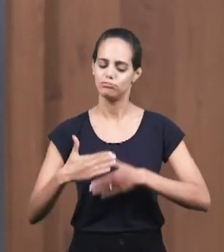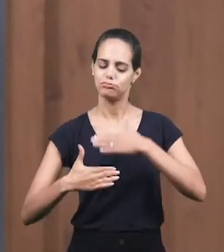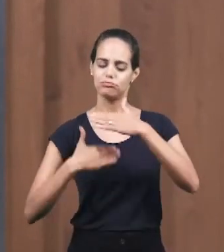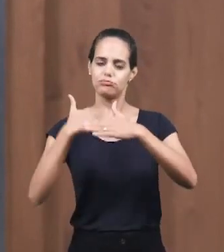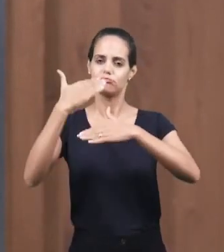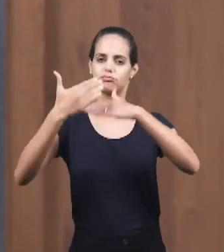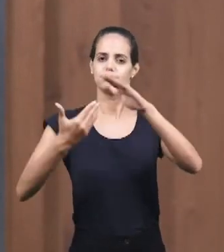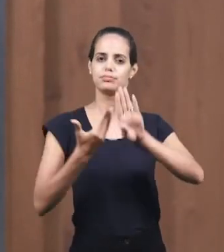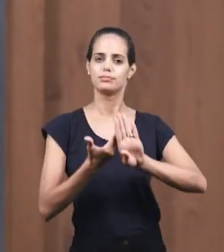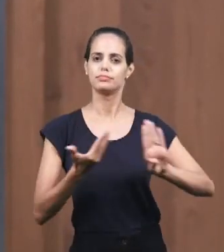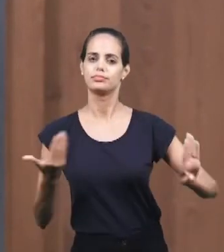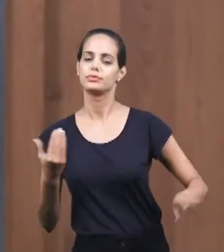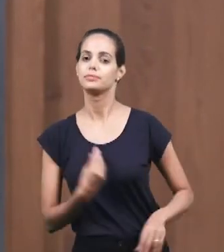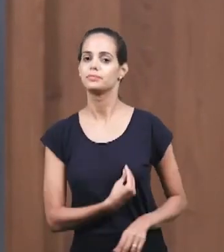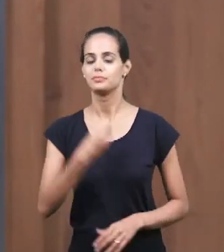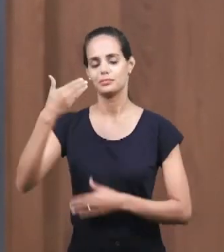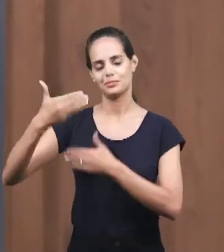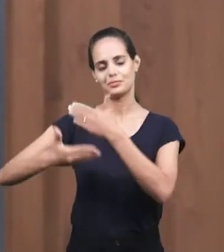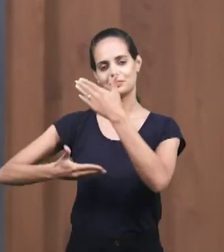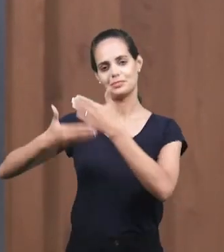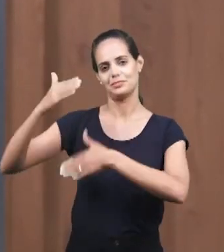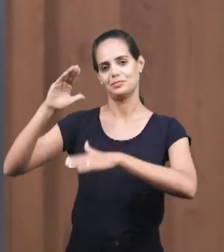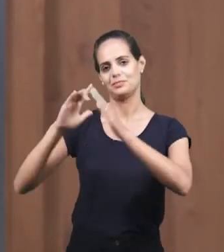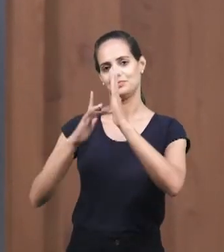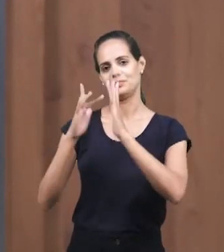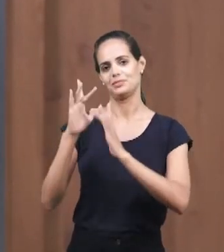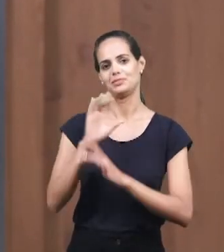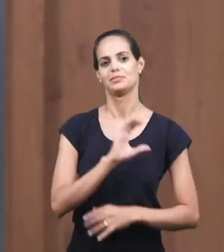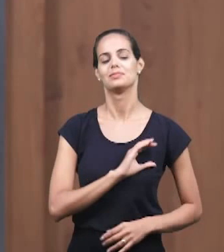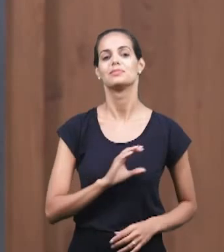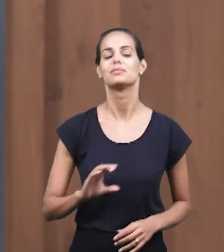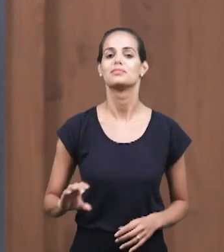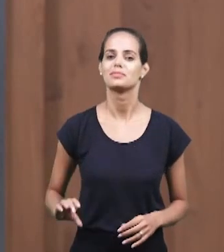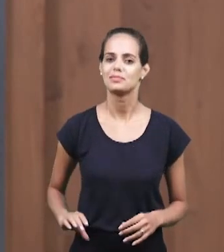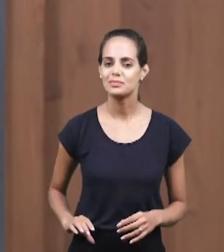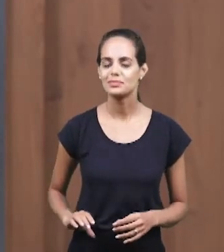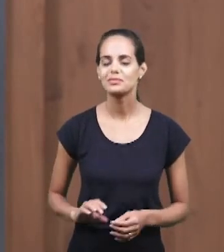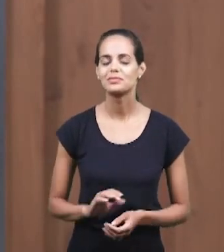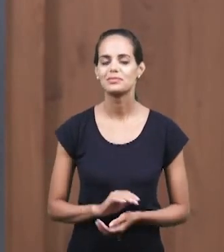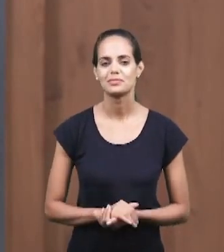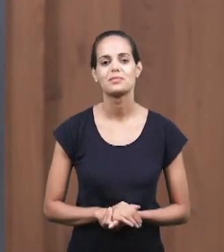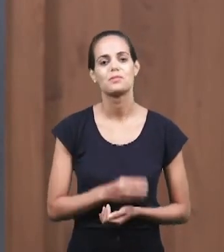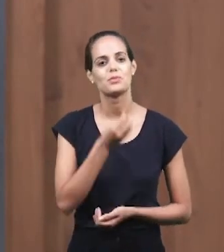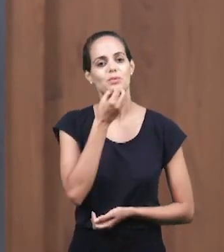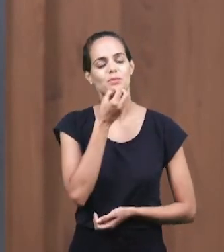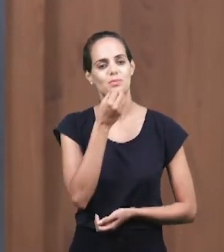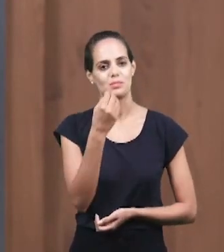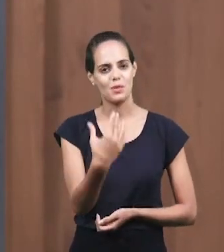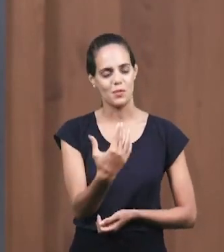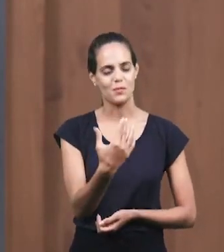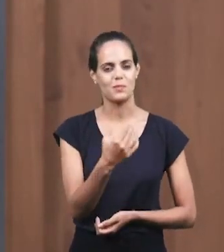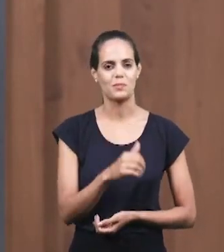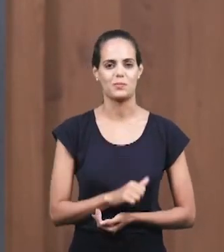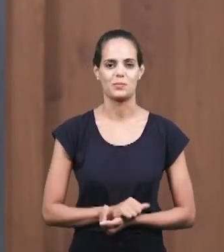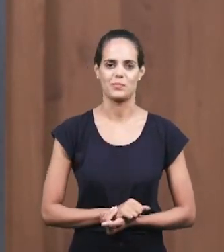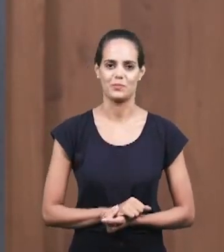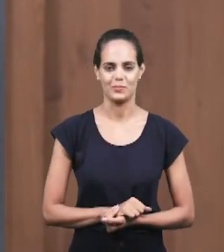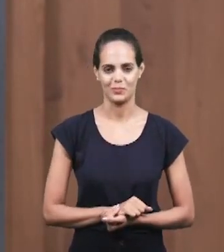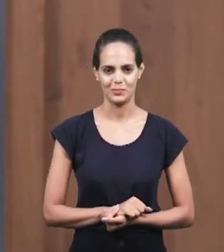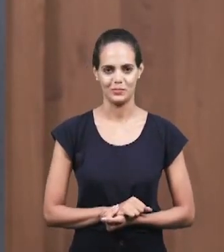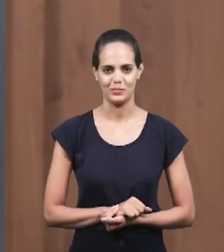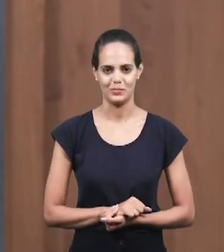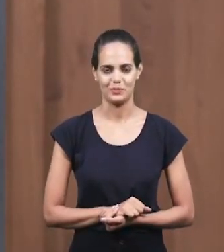de santidade na presença de Jesus Cristo, na presença do Senhor Jesus. Muito bem colocado pelo nosso